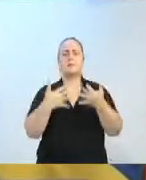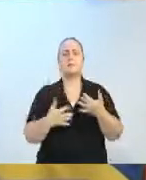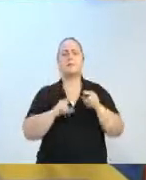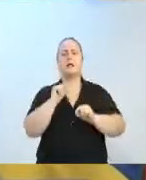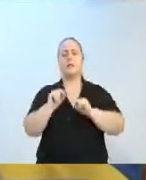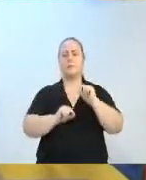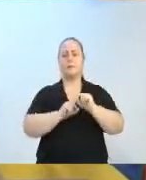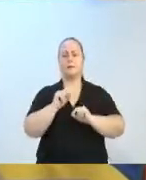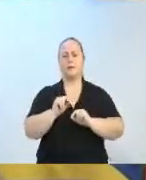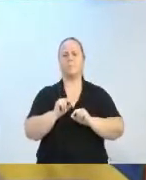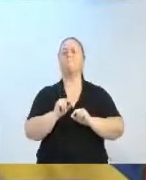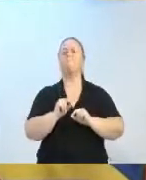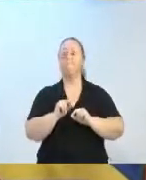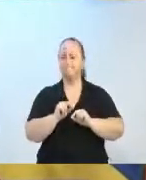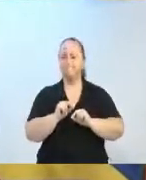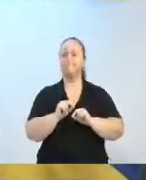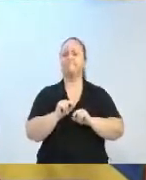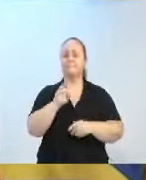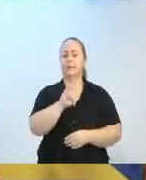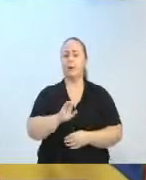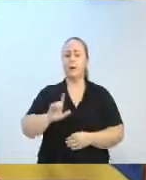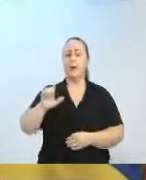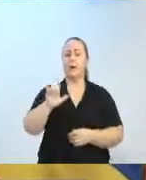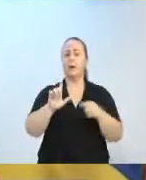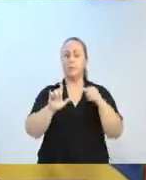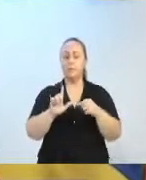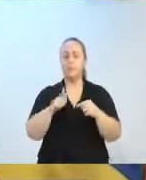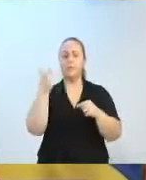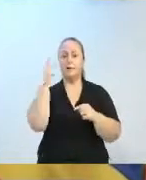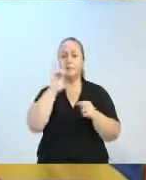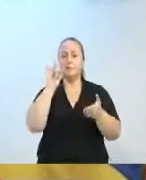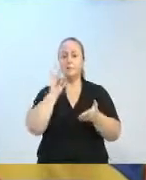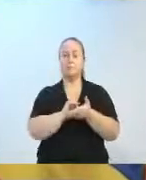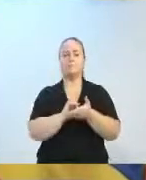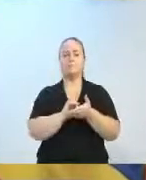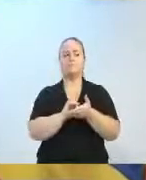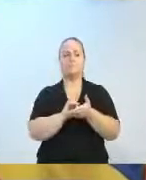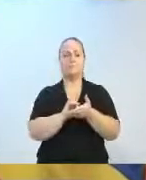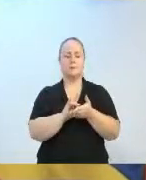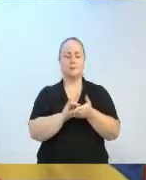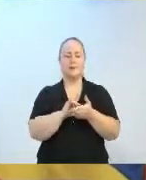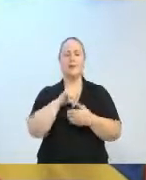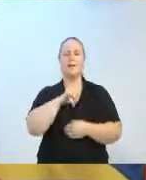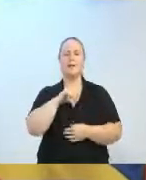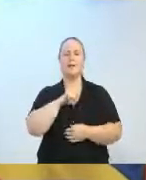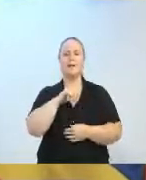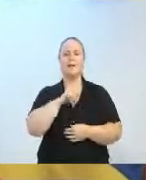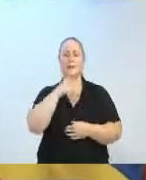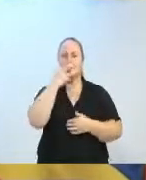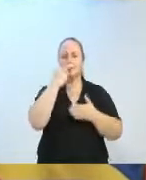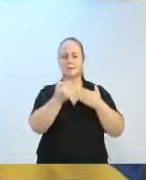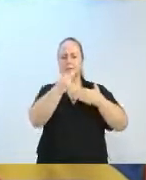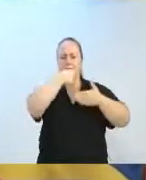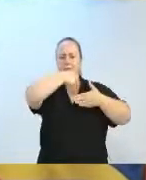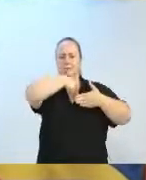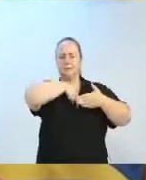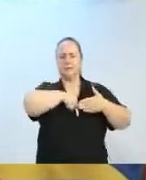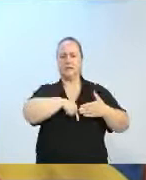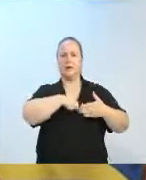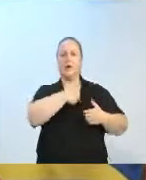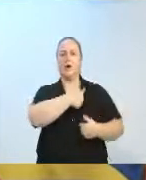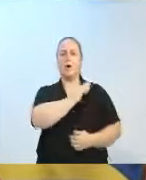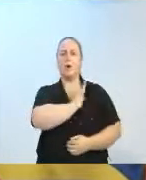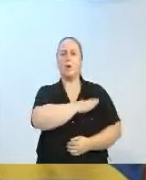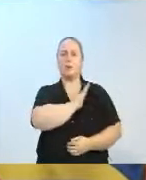de Blumenau implantar um serviço de hemodinâmica, aquele que faz cateterismo para fazer angioplastia, porque